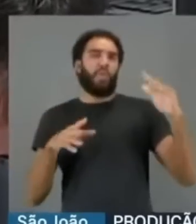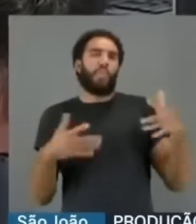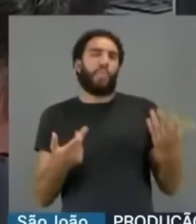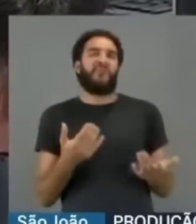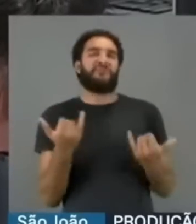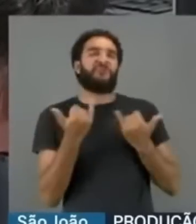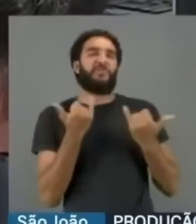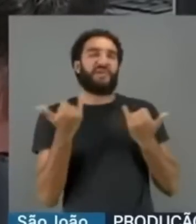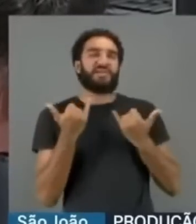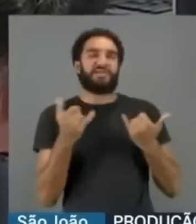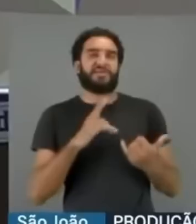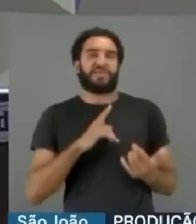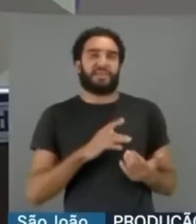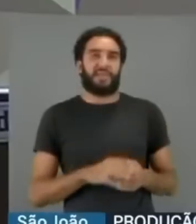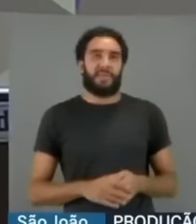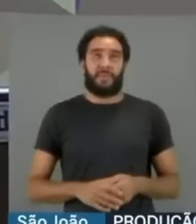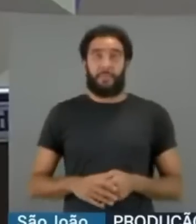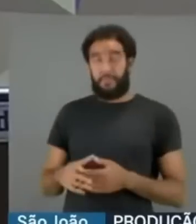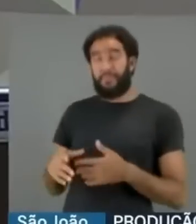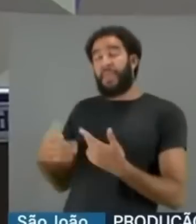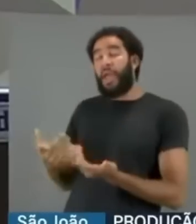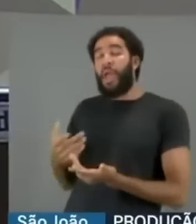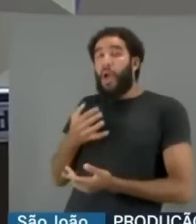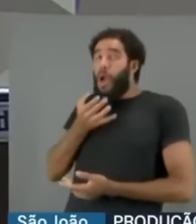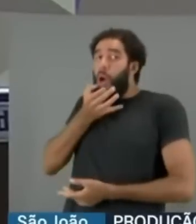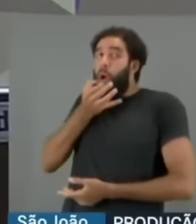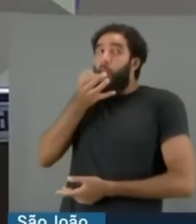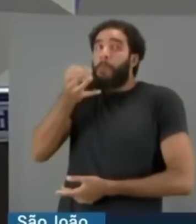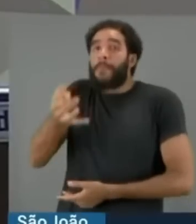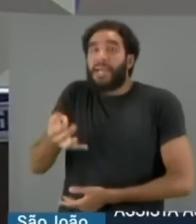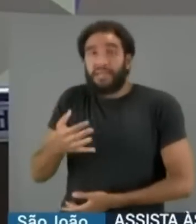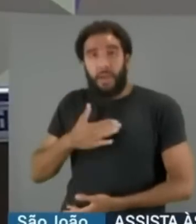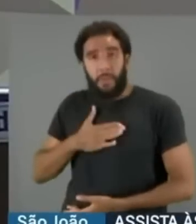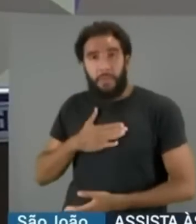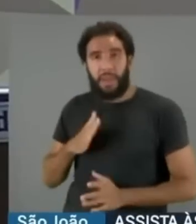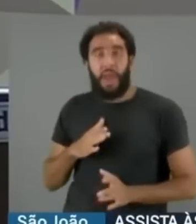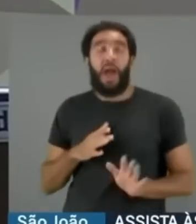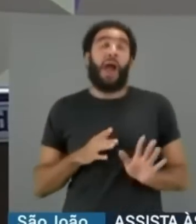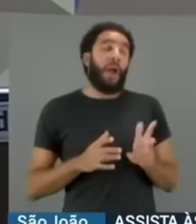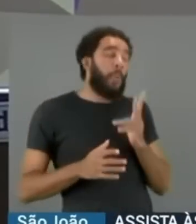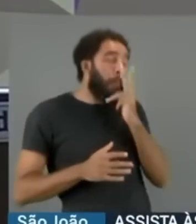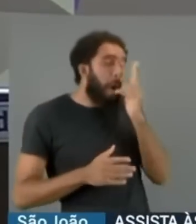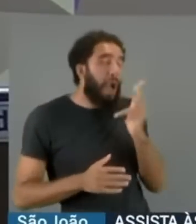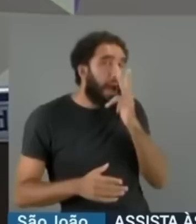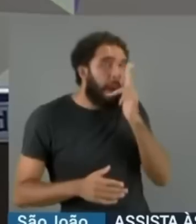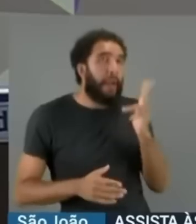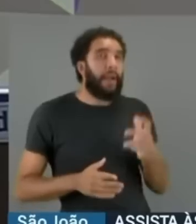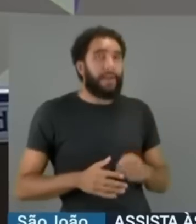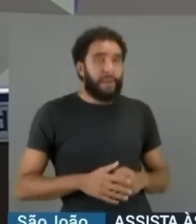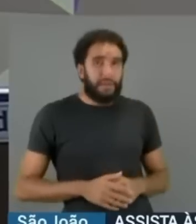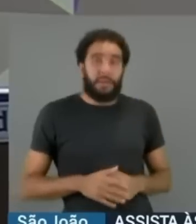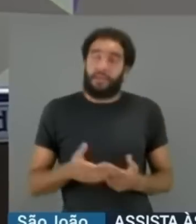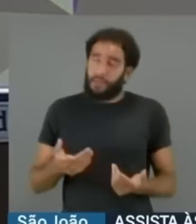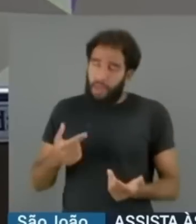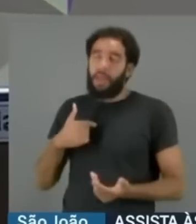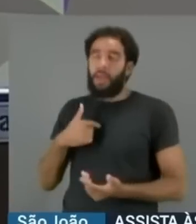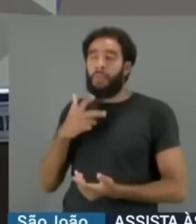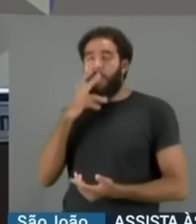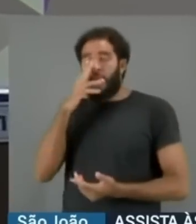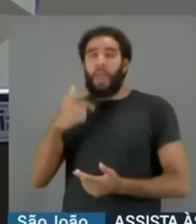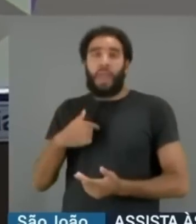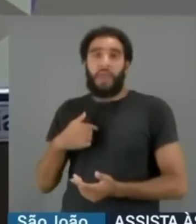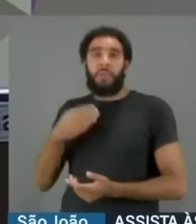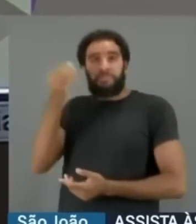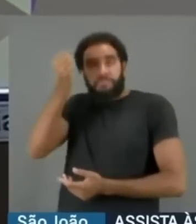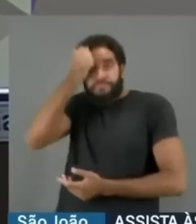sobre isso? Essa foi uma suposição, uma opinião minha que foi infeliz. Ah, uma suposição. Isso. Foi muito infeliz. Me retratei